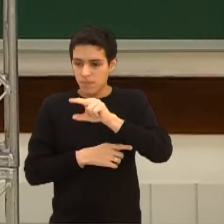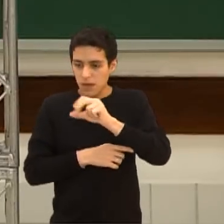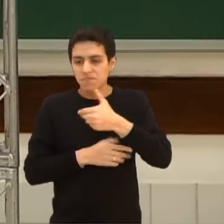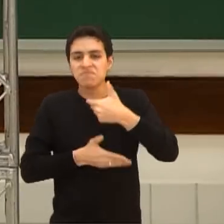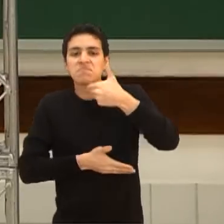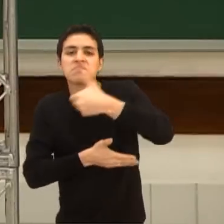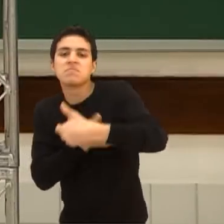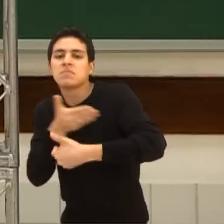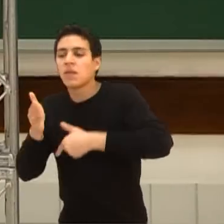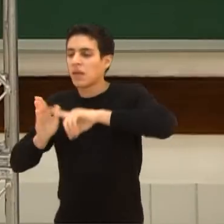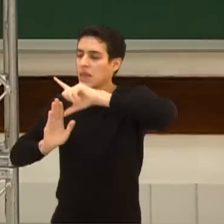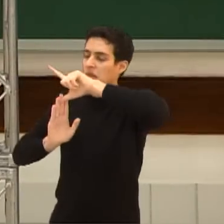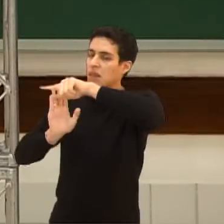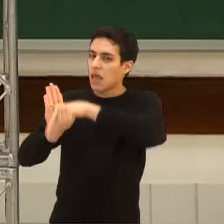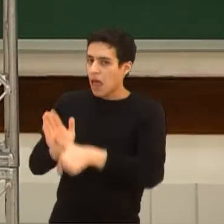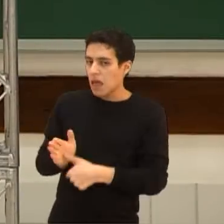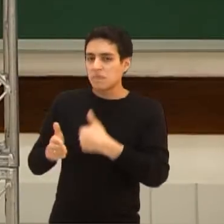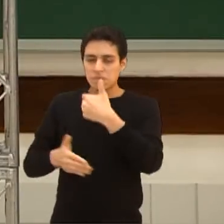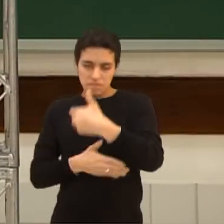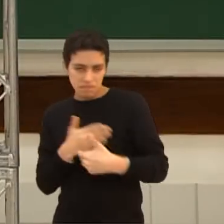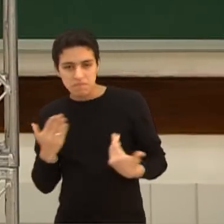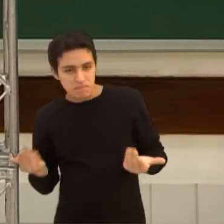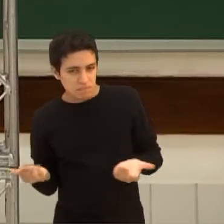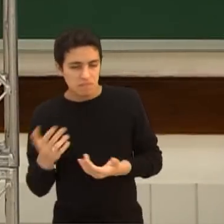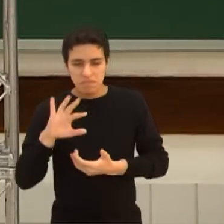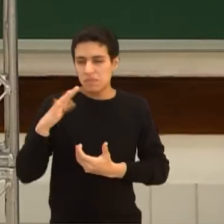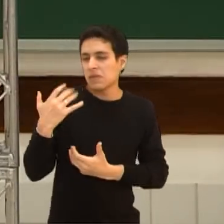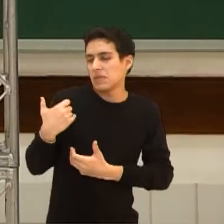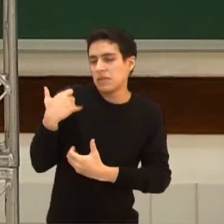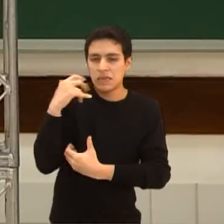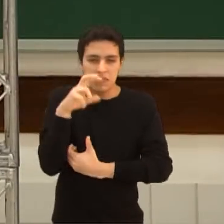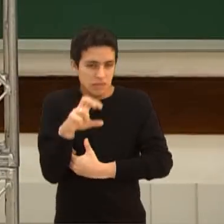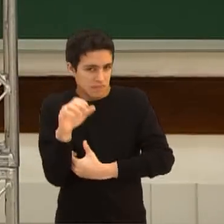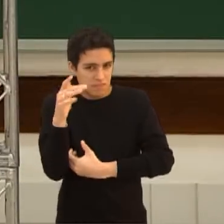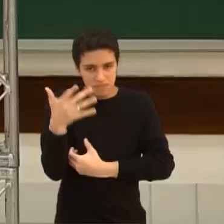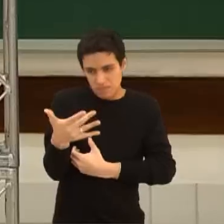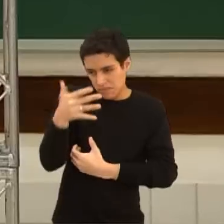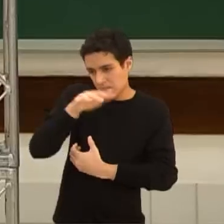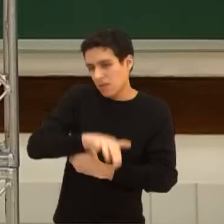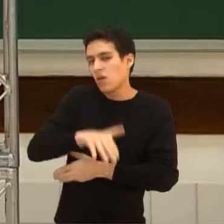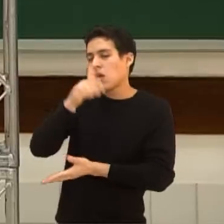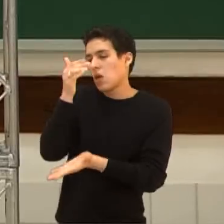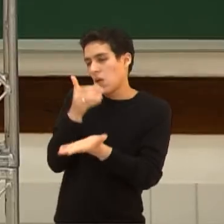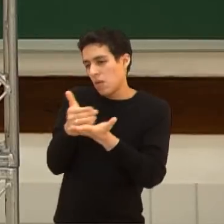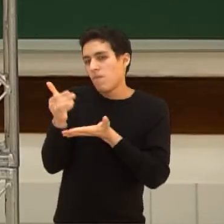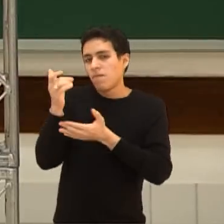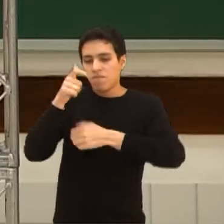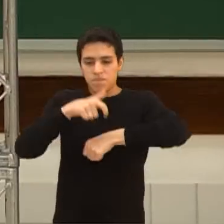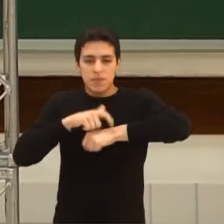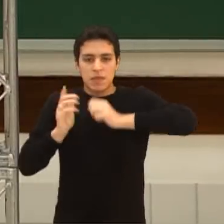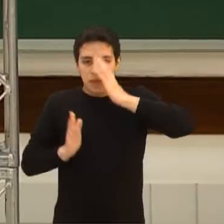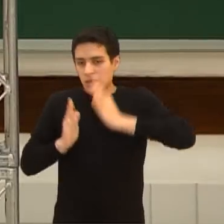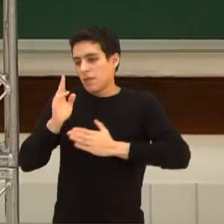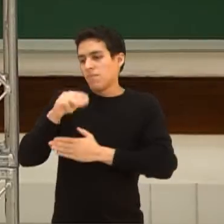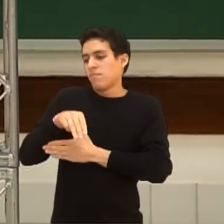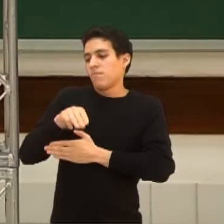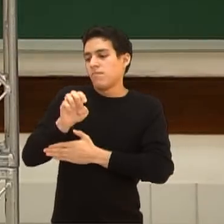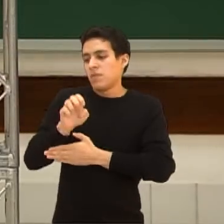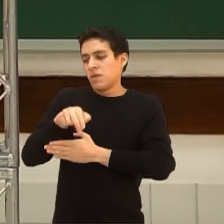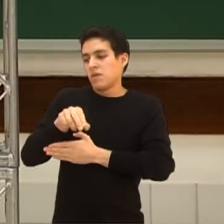tarde, a menopausa vem mais tarde, tá? Na faixa de 50 e poucos anos é que costuma chegar a menopausa.